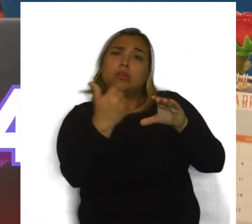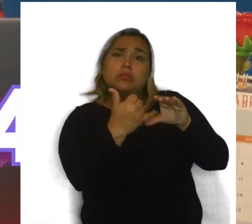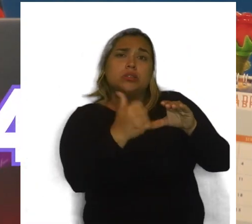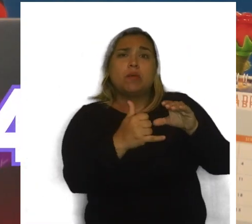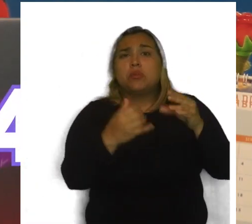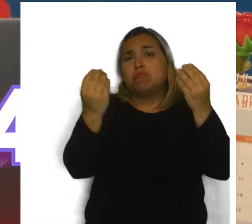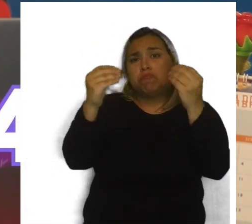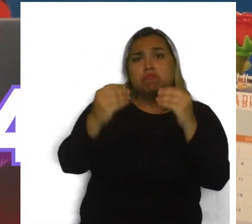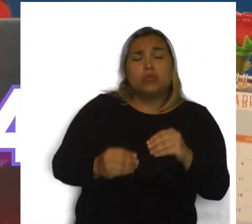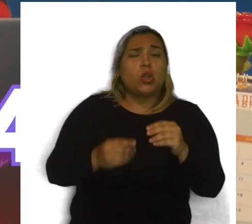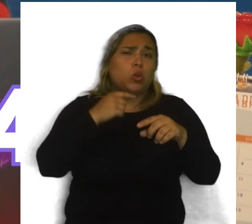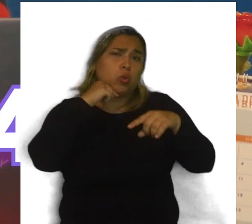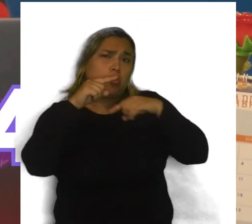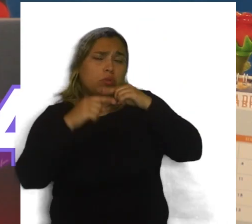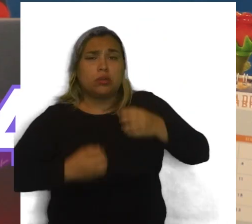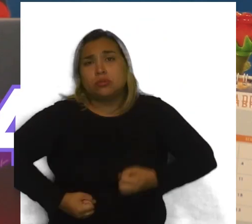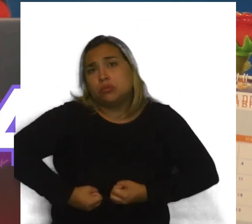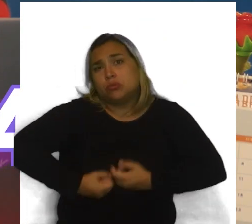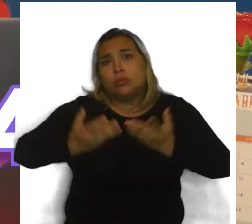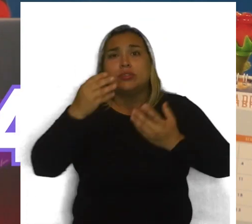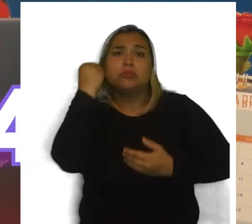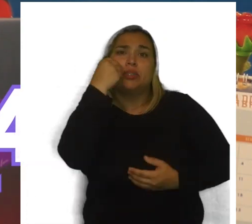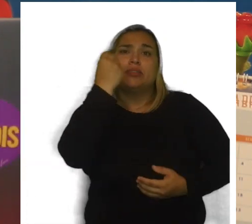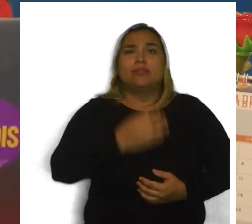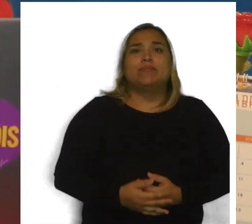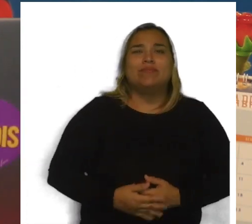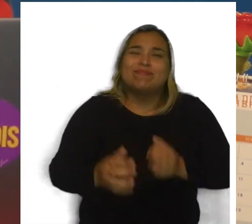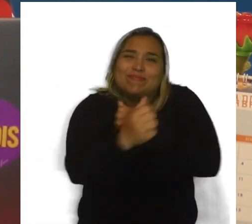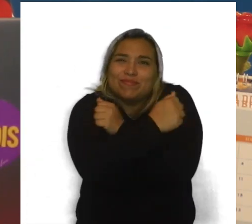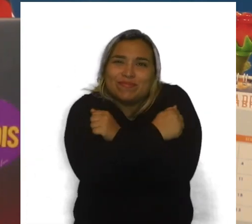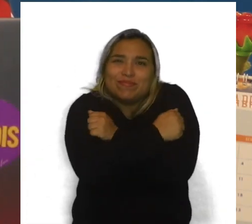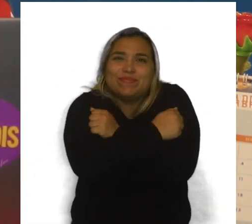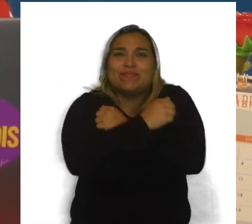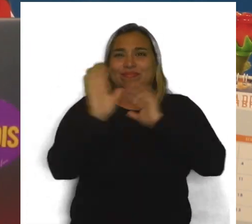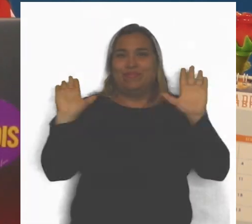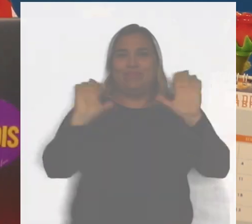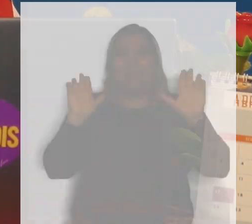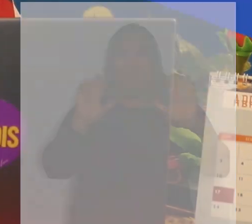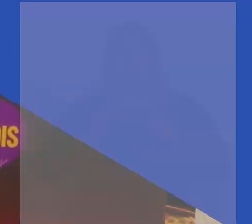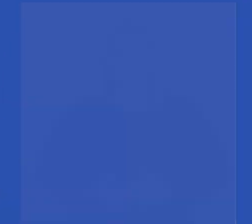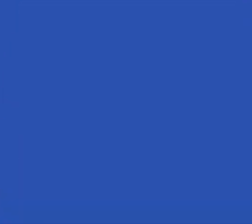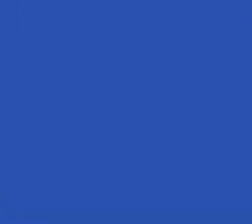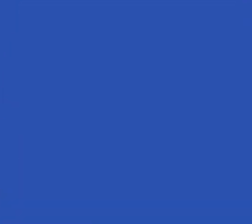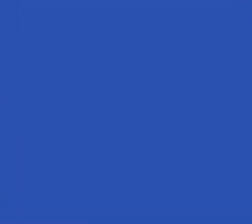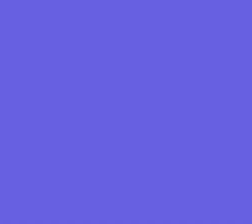para tirar dúvidas e compartilhar experiências. Um abraço. Tchau!